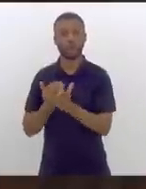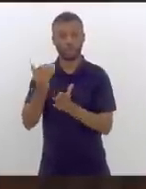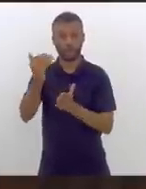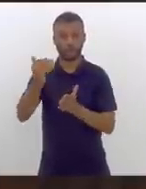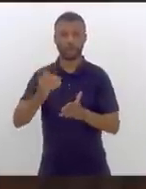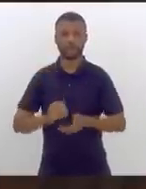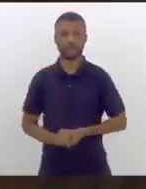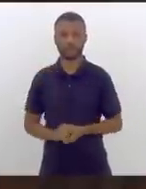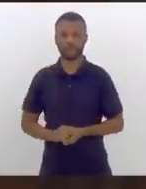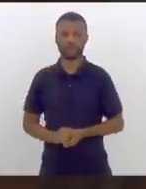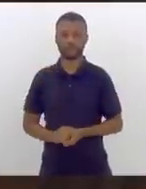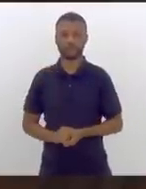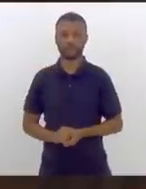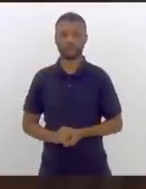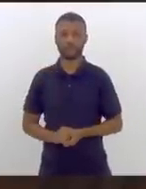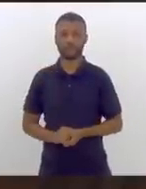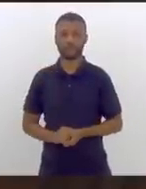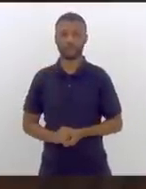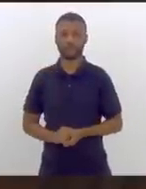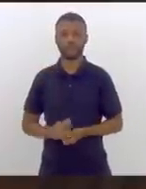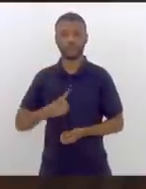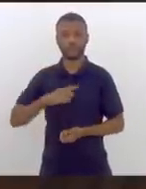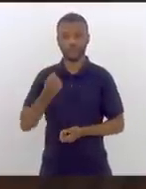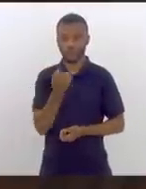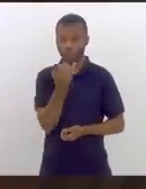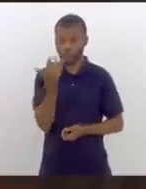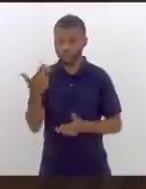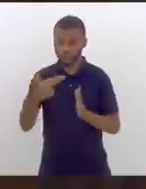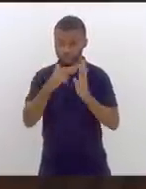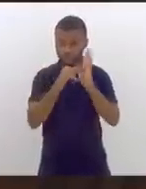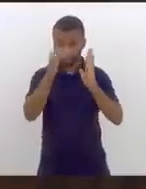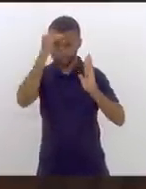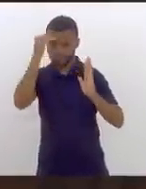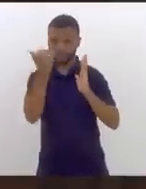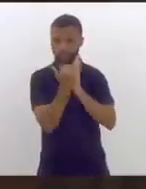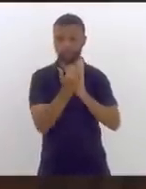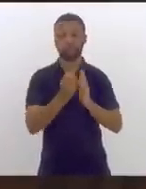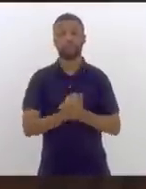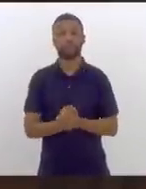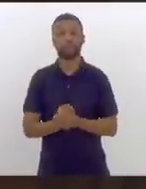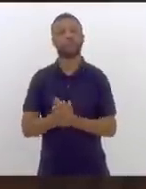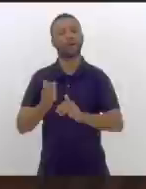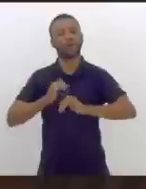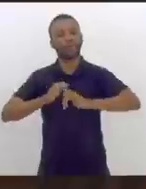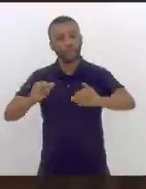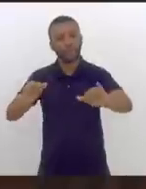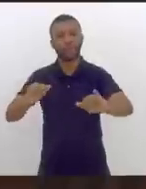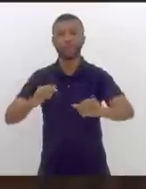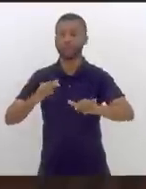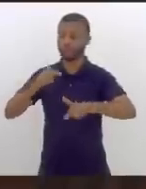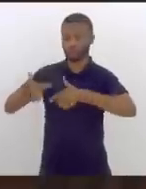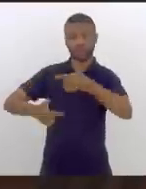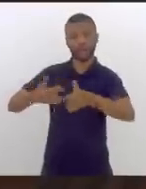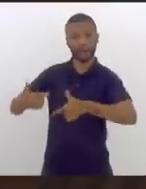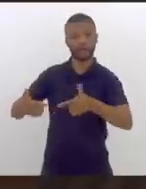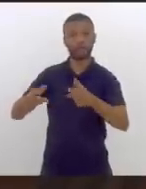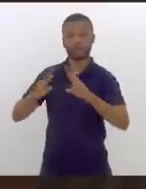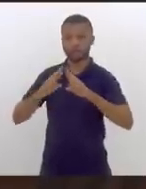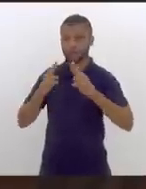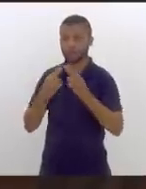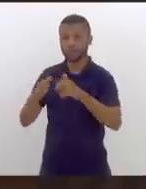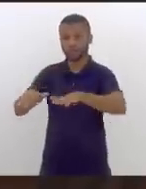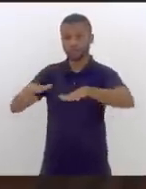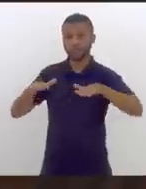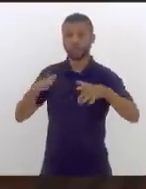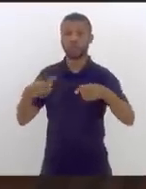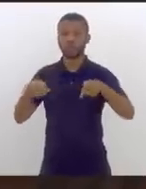audiência pública e havendo o número regimental declara abertos trabalhos da audiência pública conjunto com a comissão de